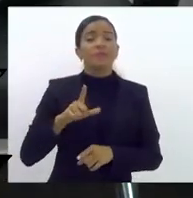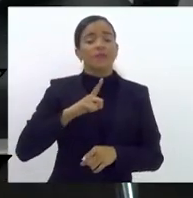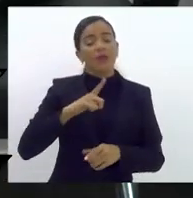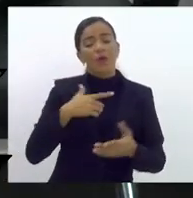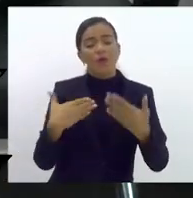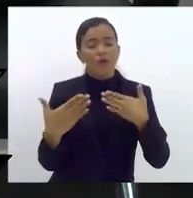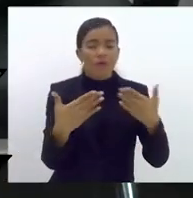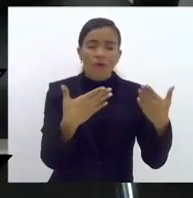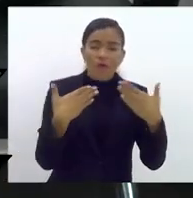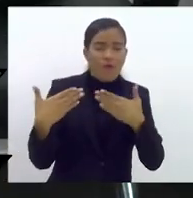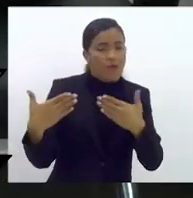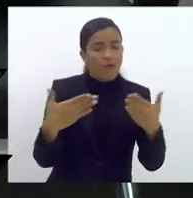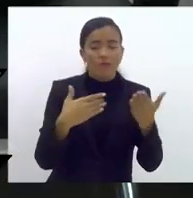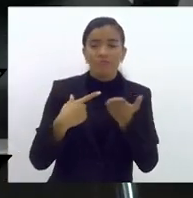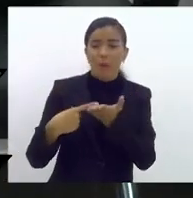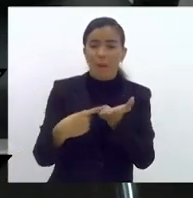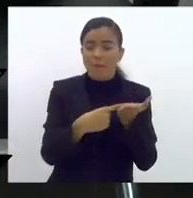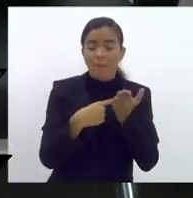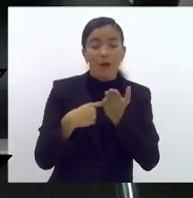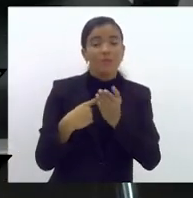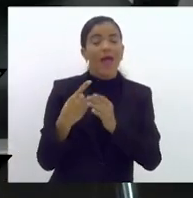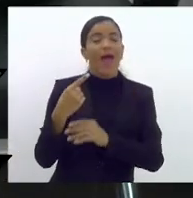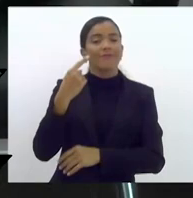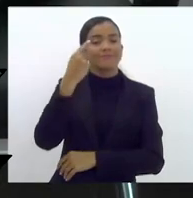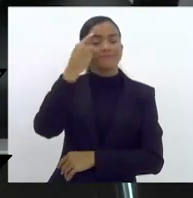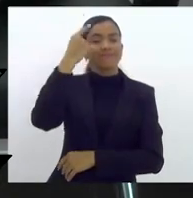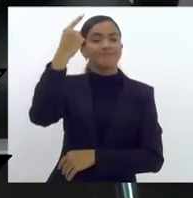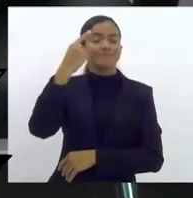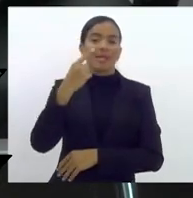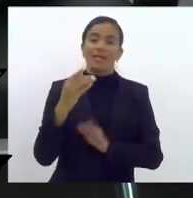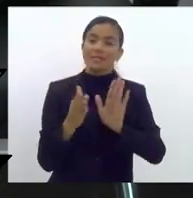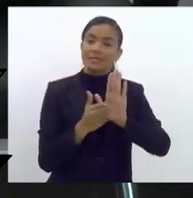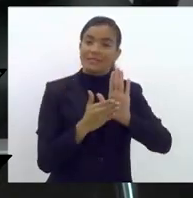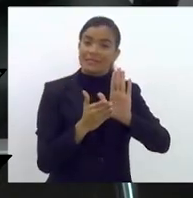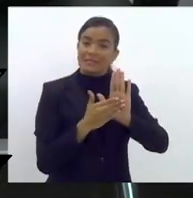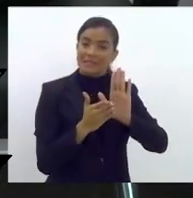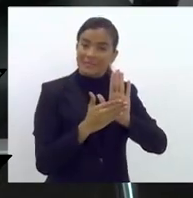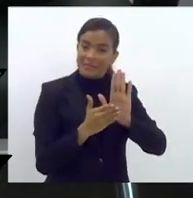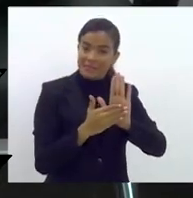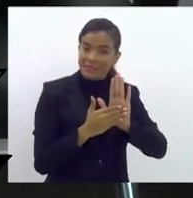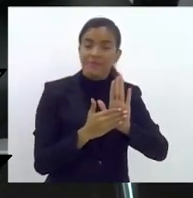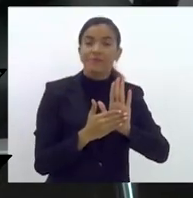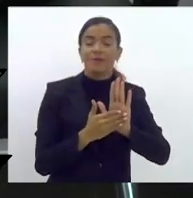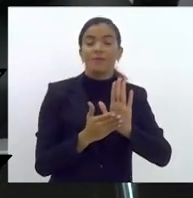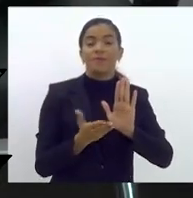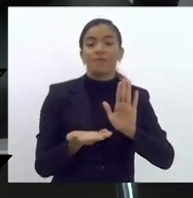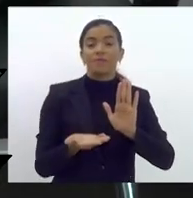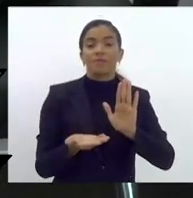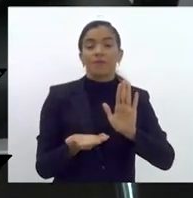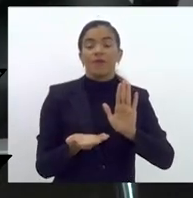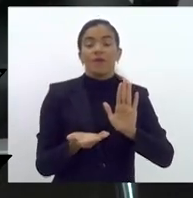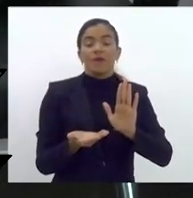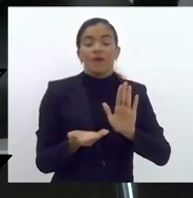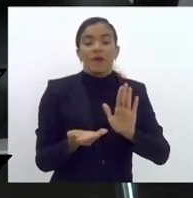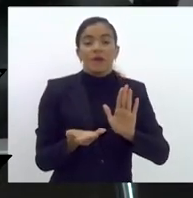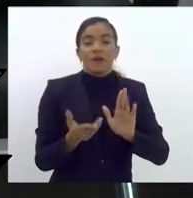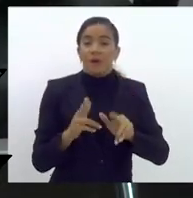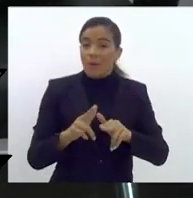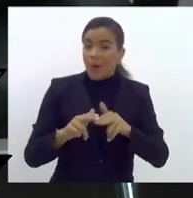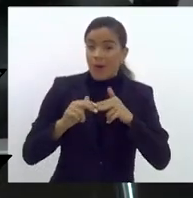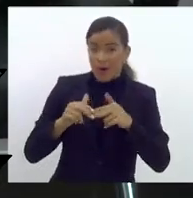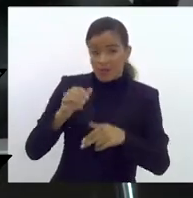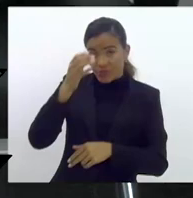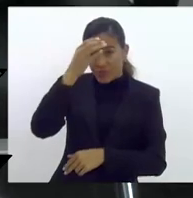as conversas que fizemos não é surgiu Então essa proposição que veio inclusive né através da